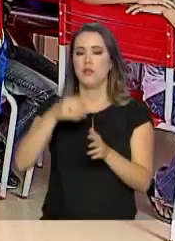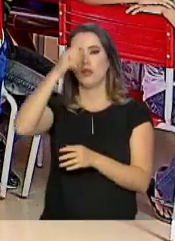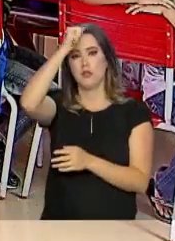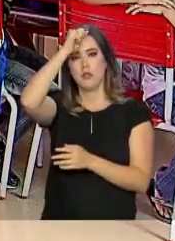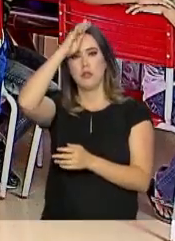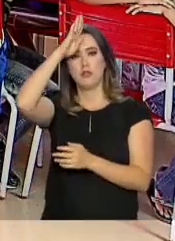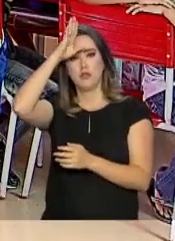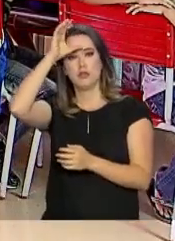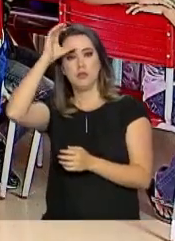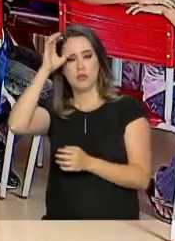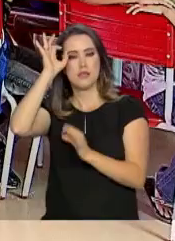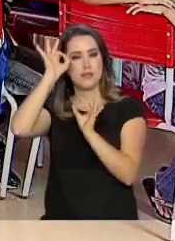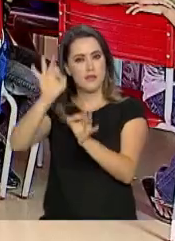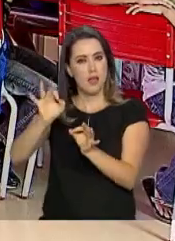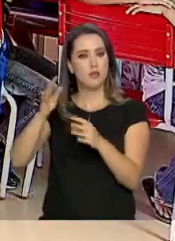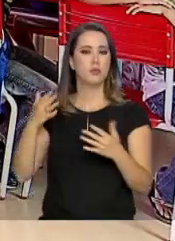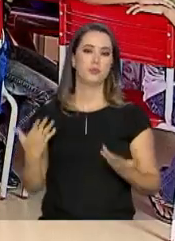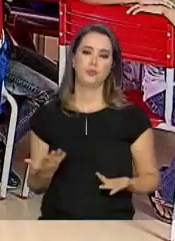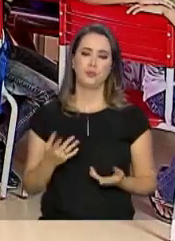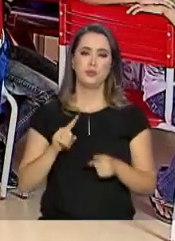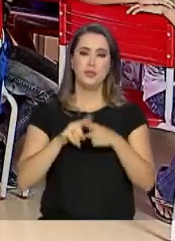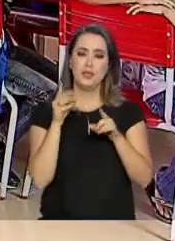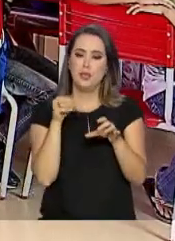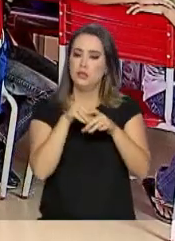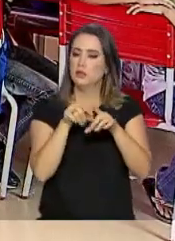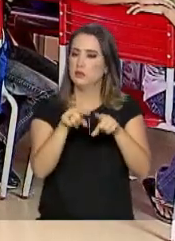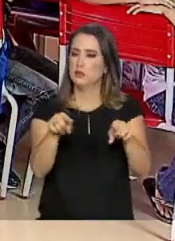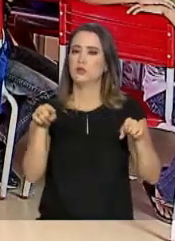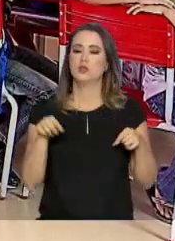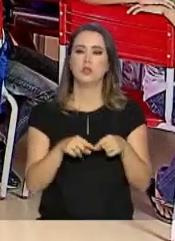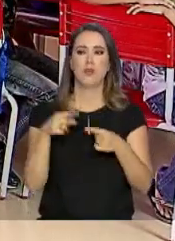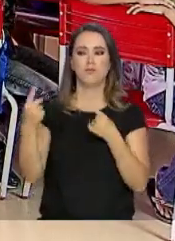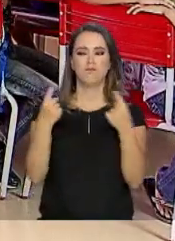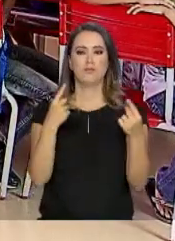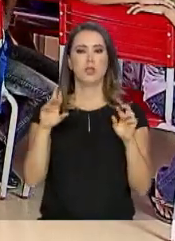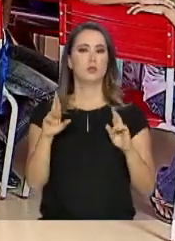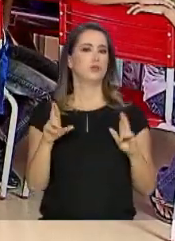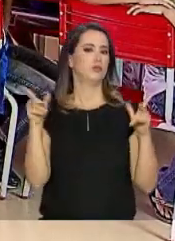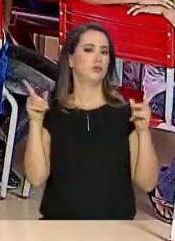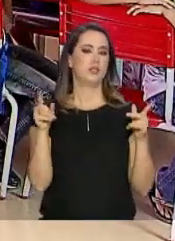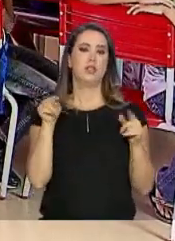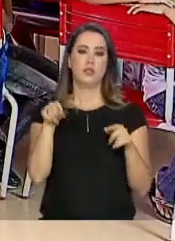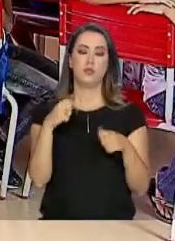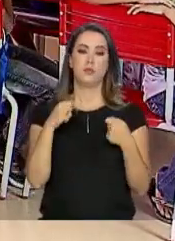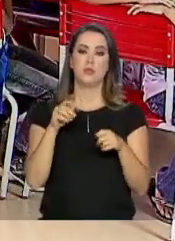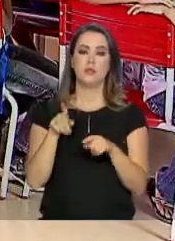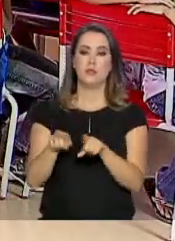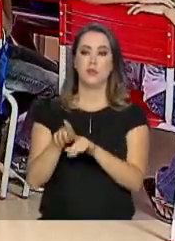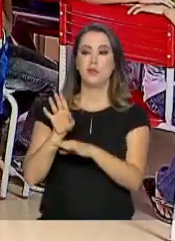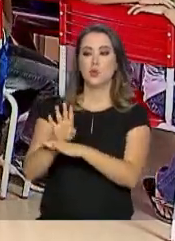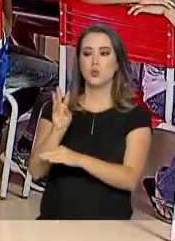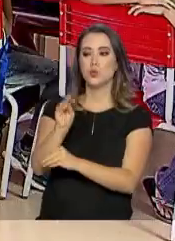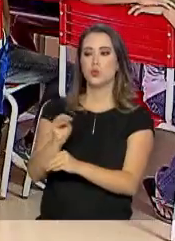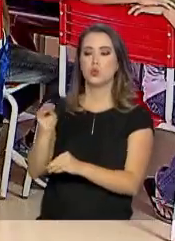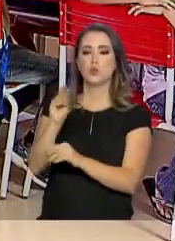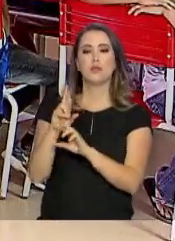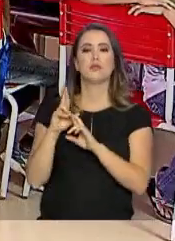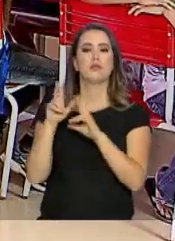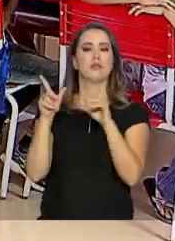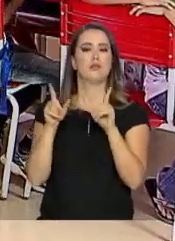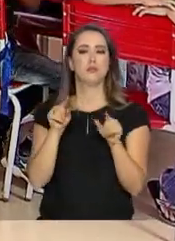dentro de sala cada um tem um ritmo dificuldade maior aqui outra ali precisando também de um atendimento diferenciado